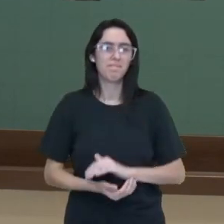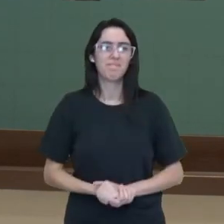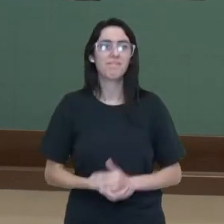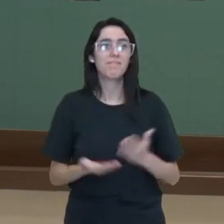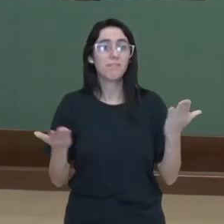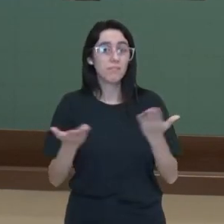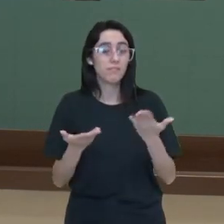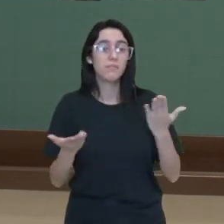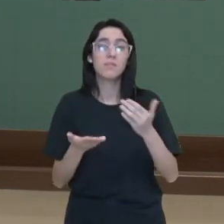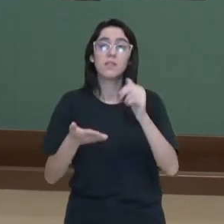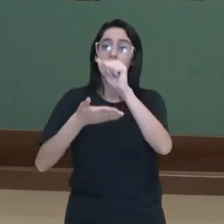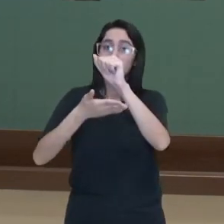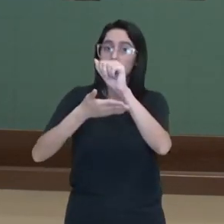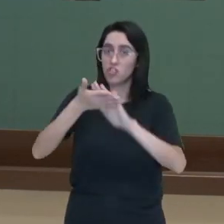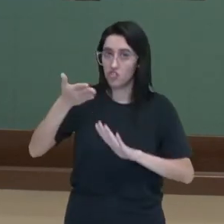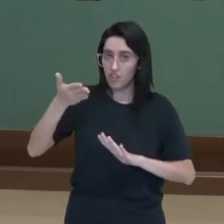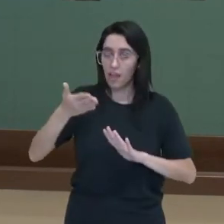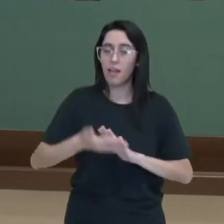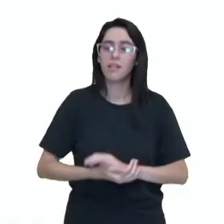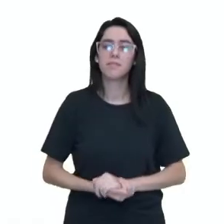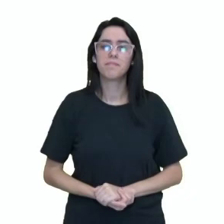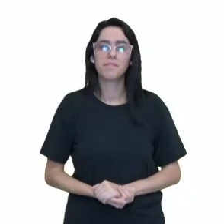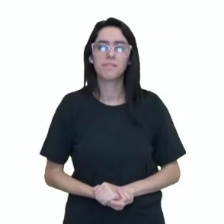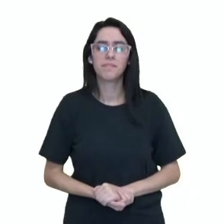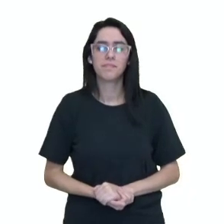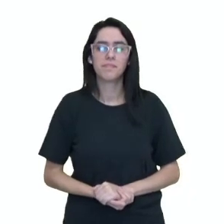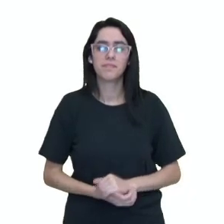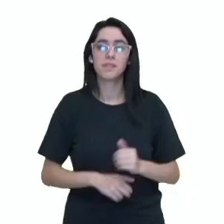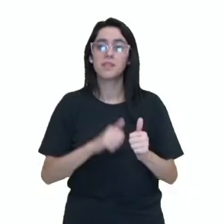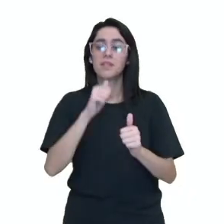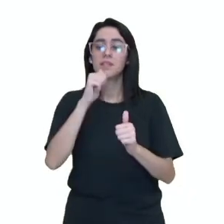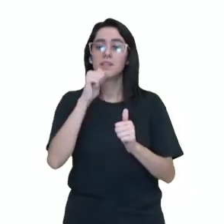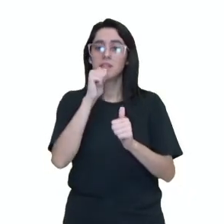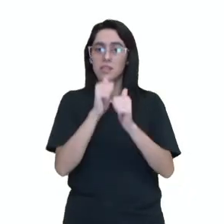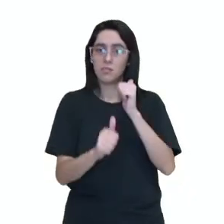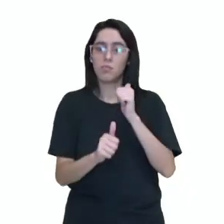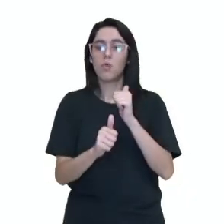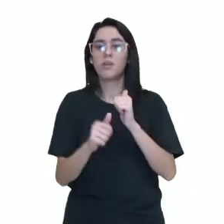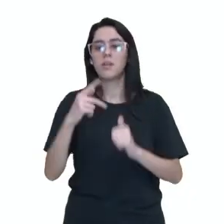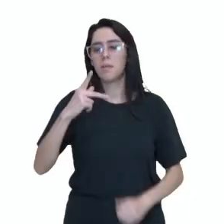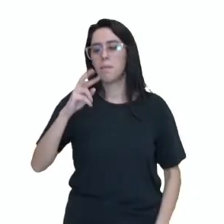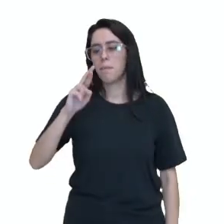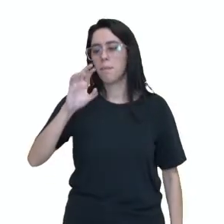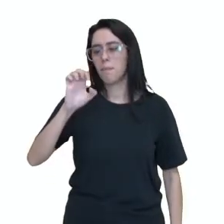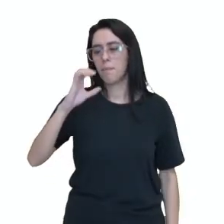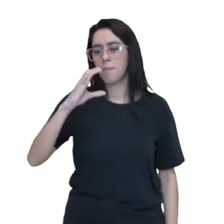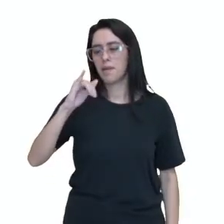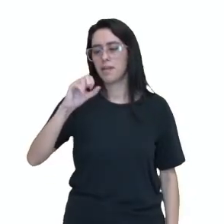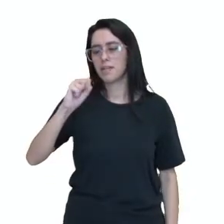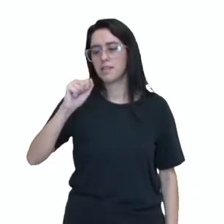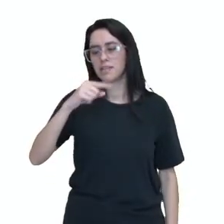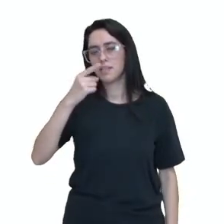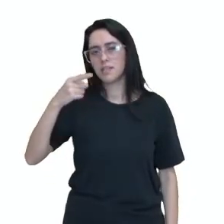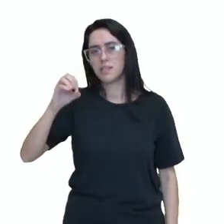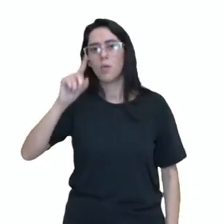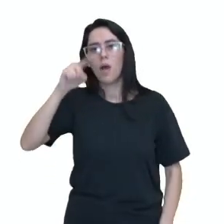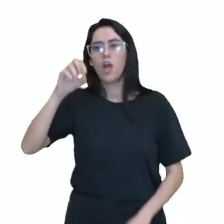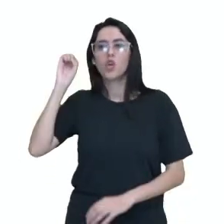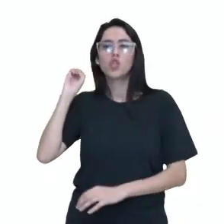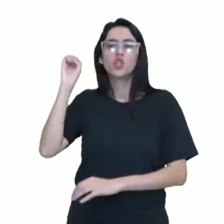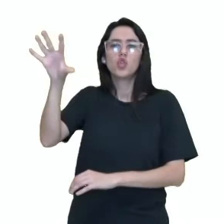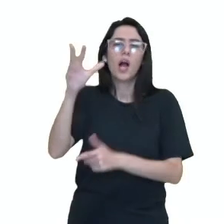pensar um pouquinho agora, fazer uma atividade? Os esportes de precisão são caracterizados pelo arremesso